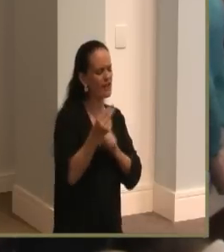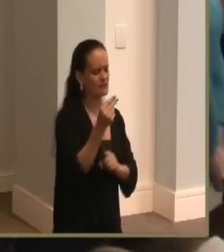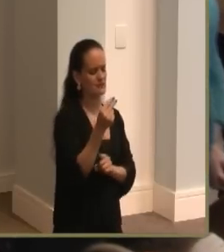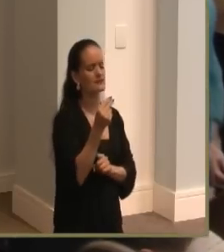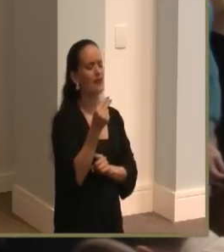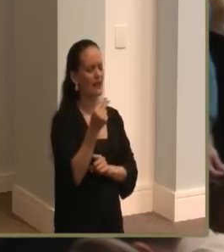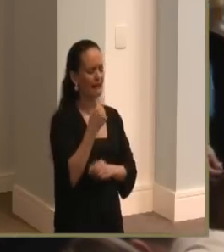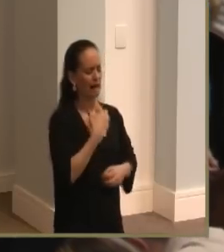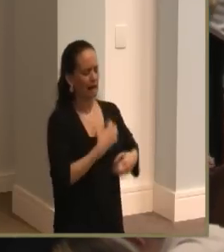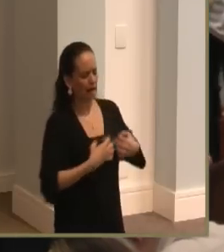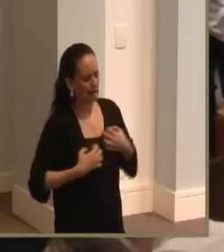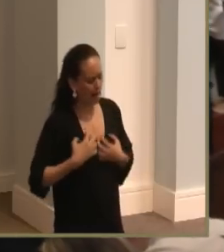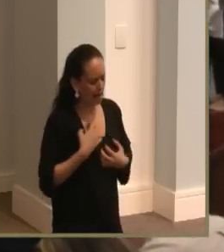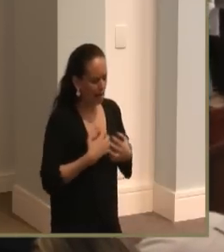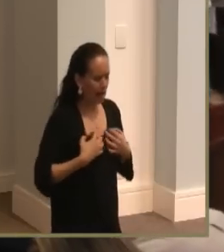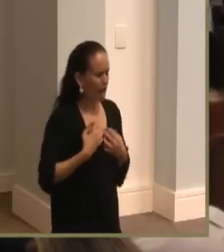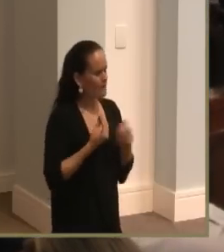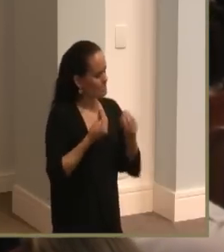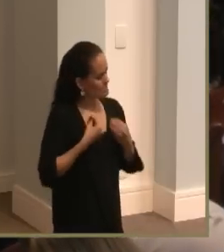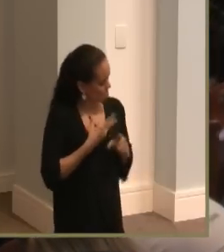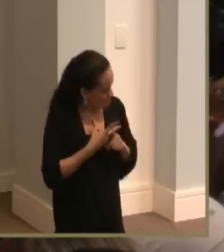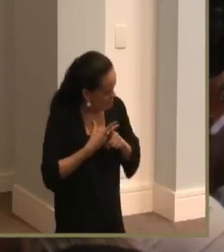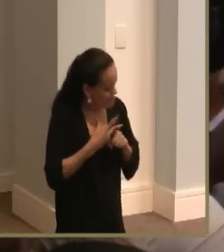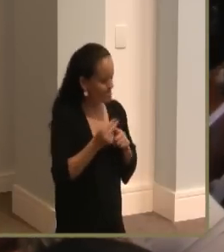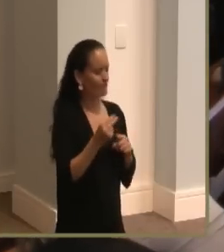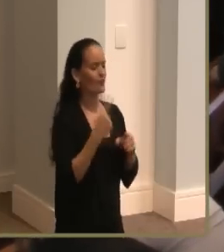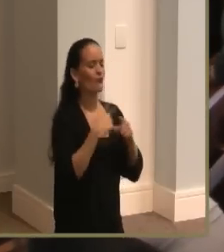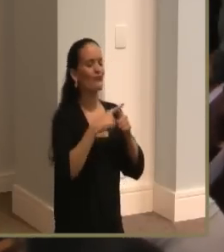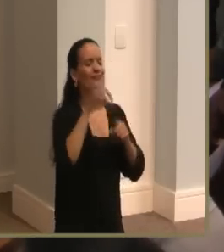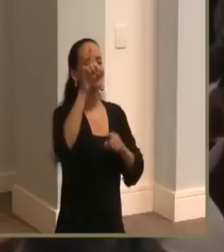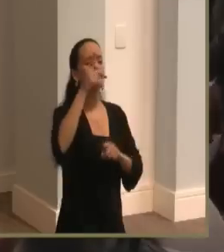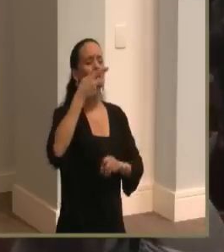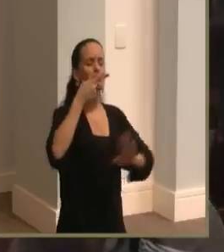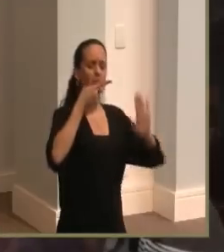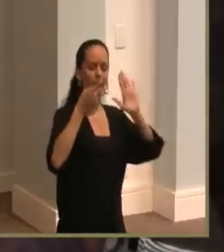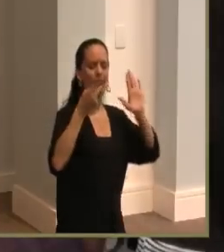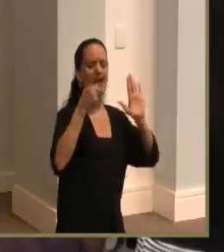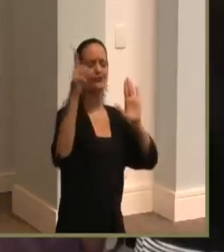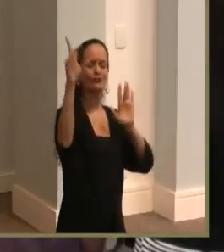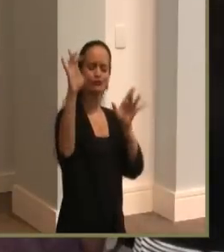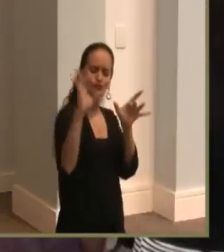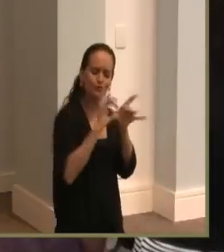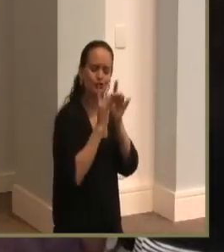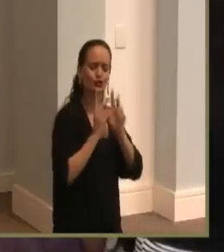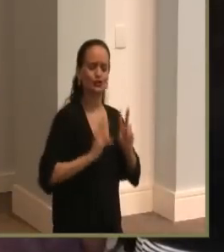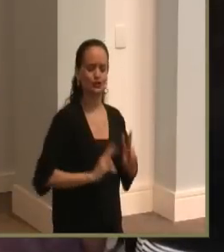nossas aflições, porque o Senhor nos promete estar conosco todos os dias.